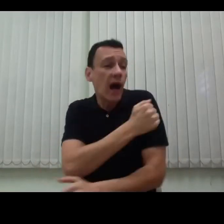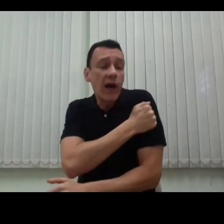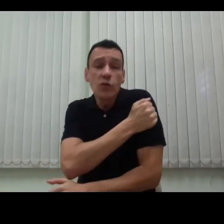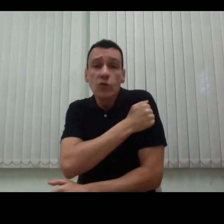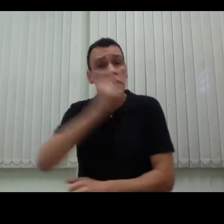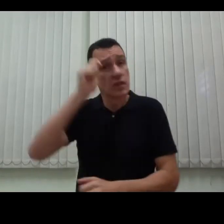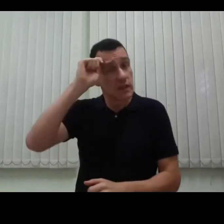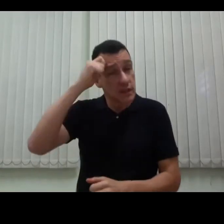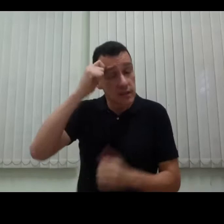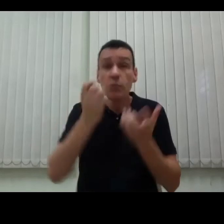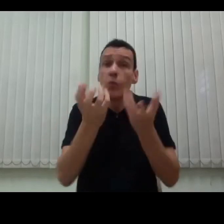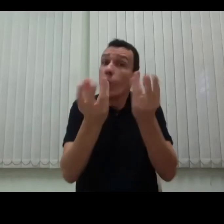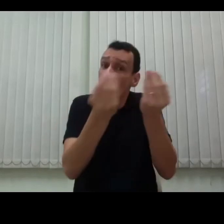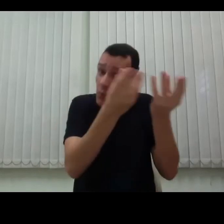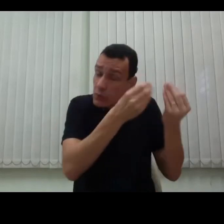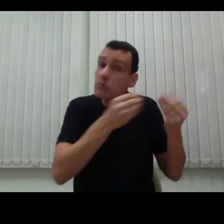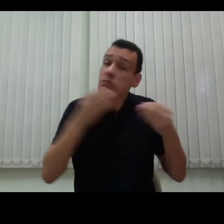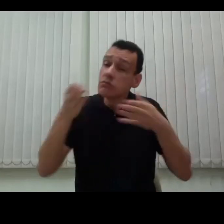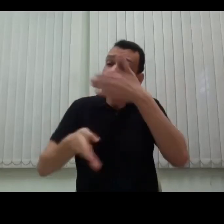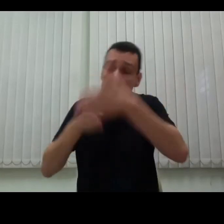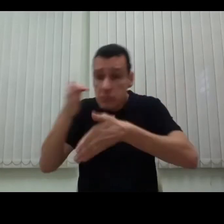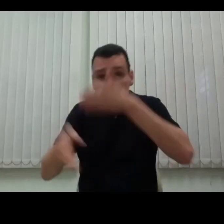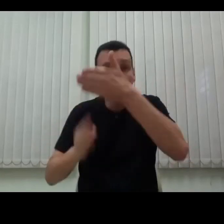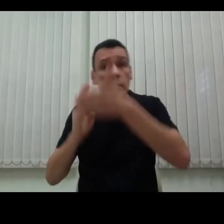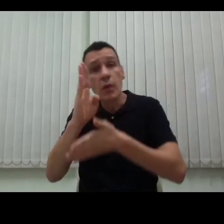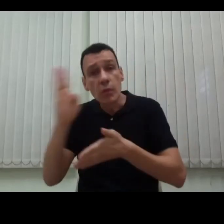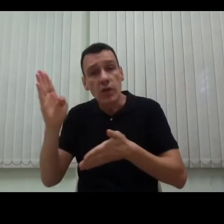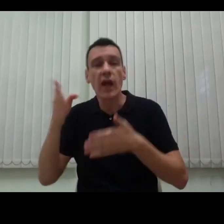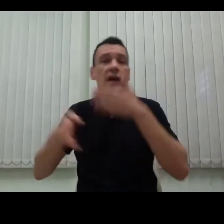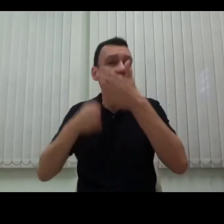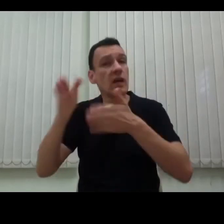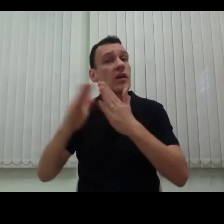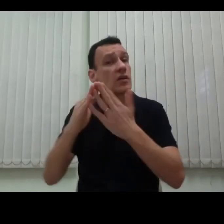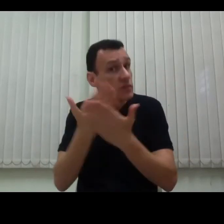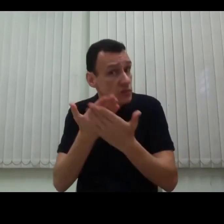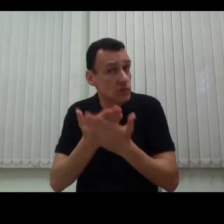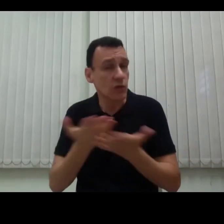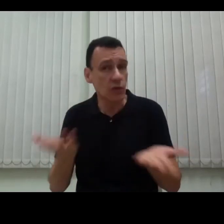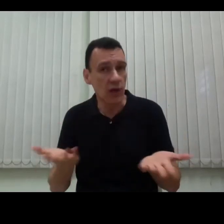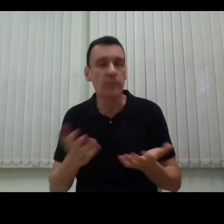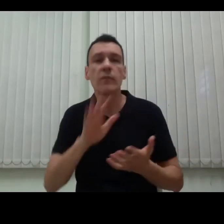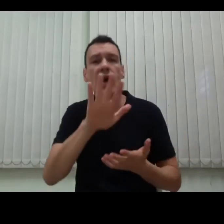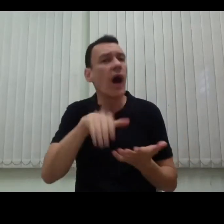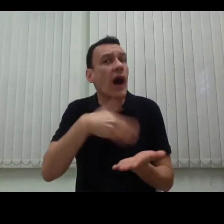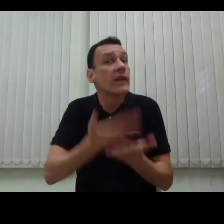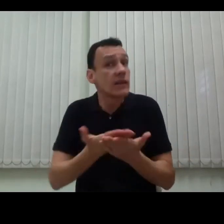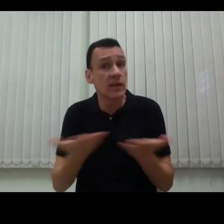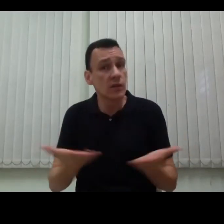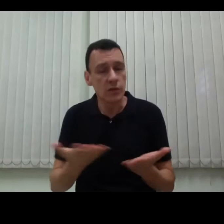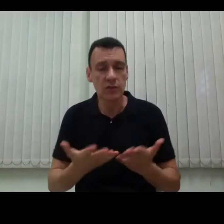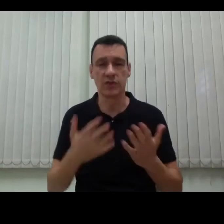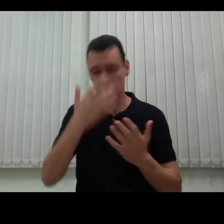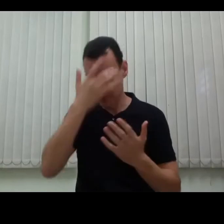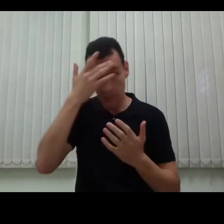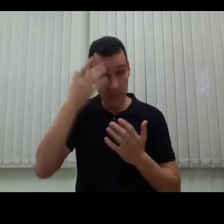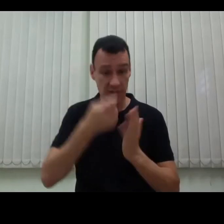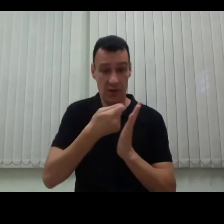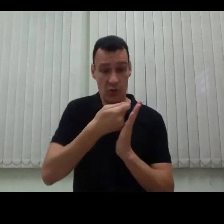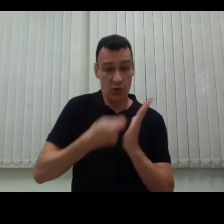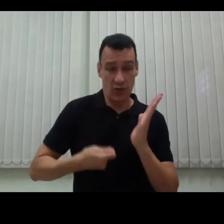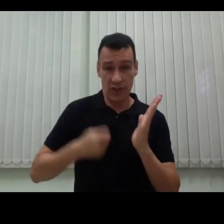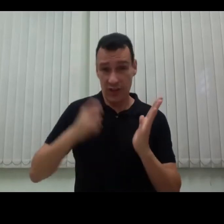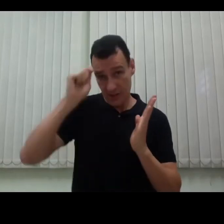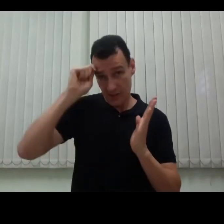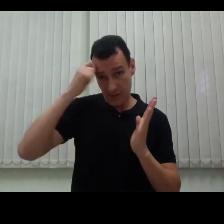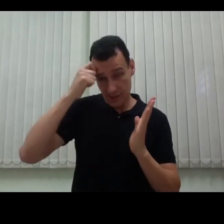E pensar que até hoje, em alguma medida, essa ausência de autoria negra prevalece nesses